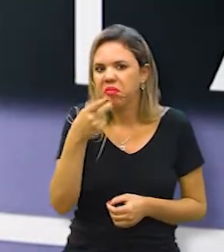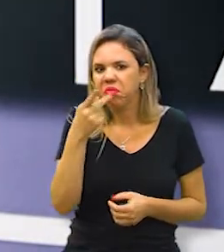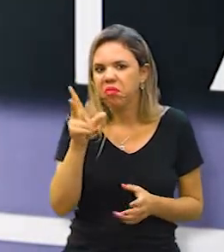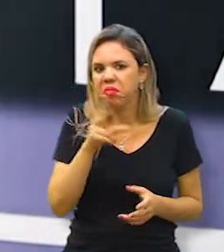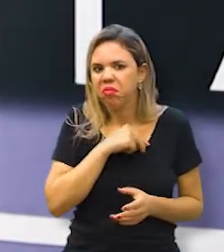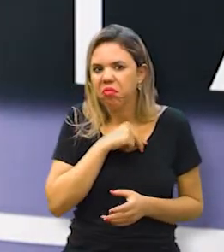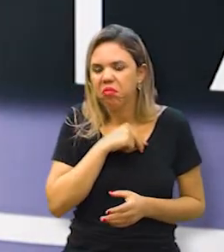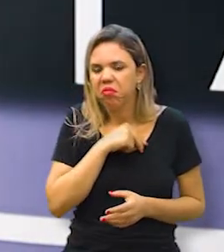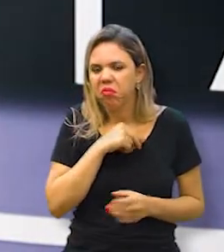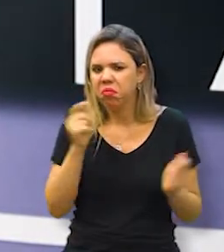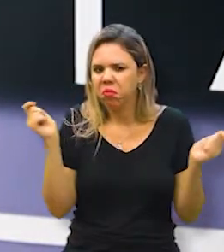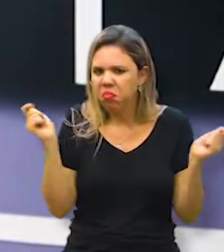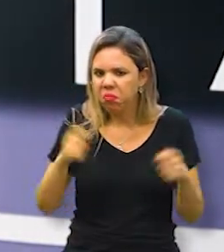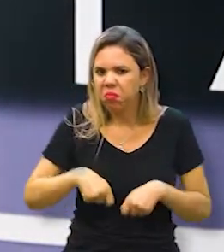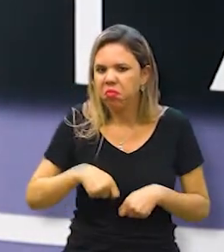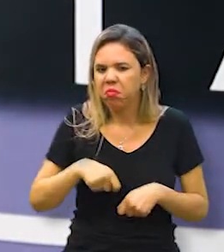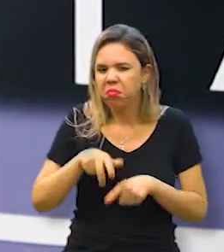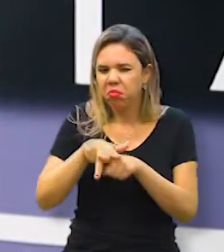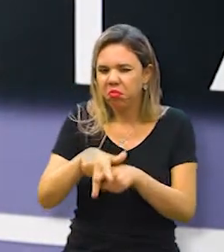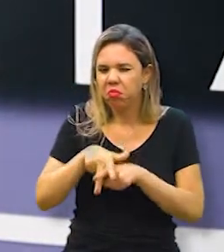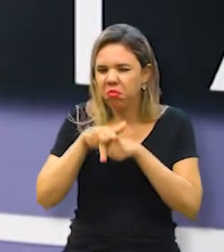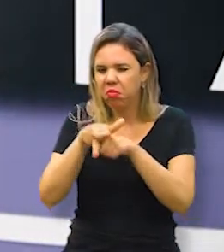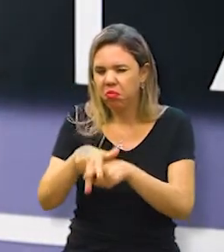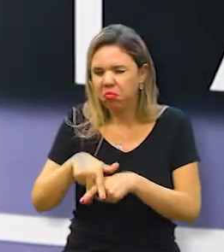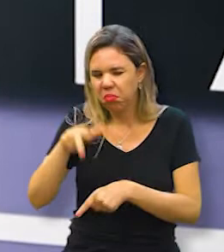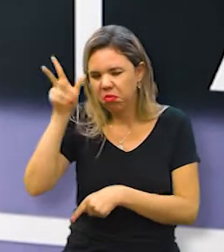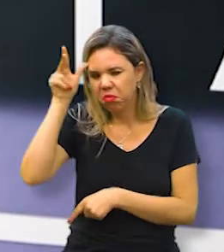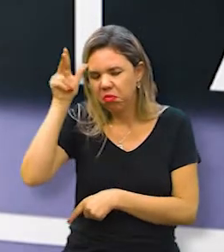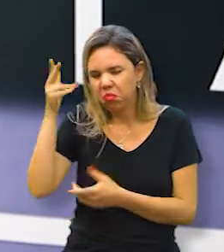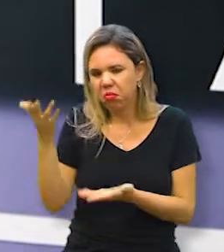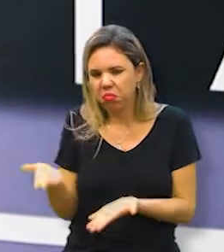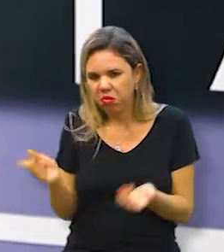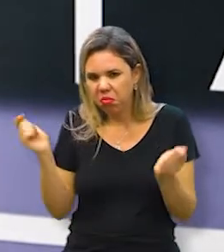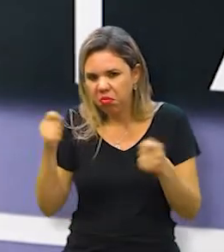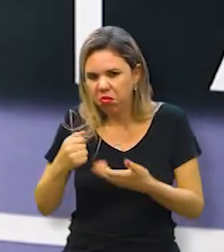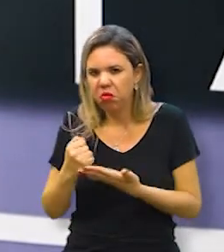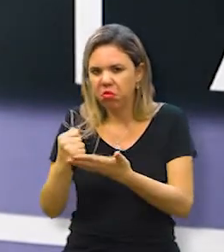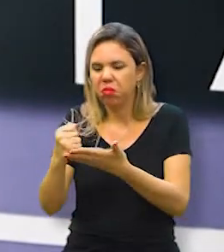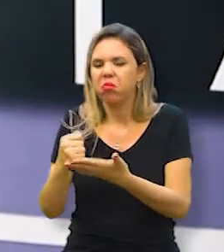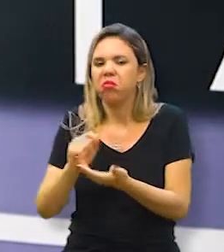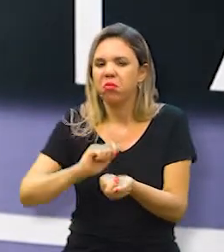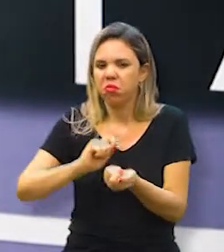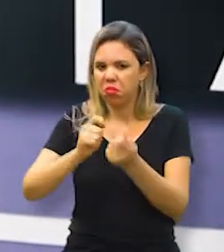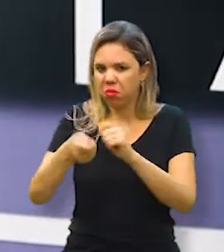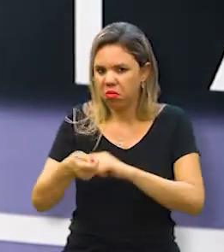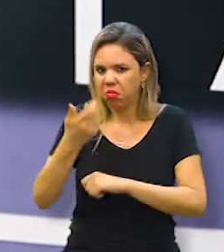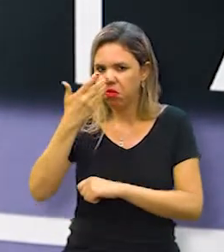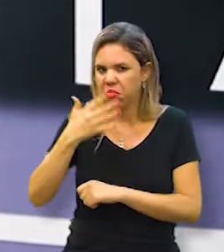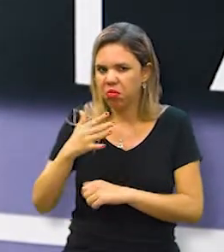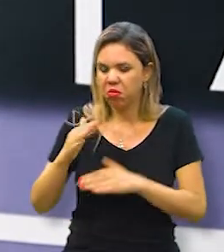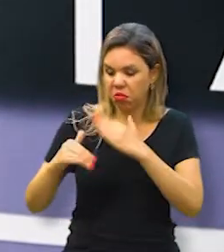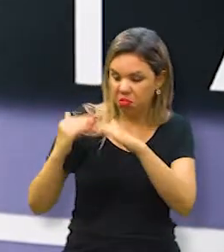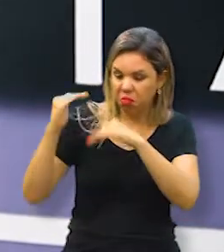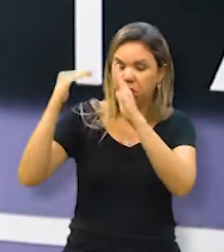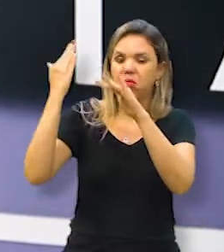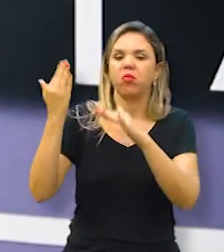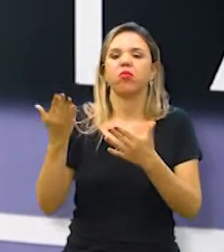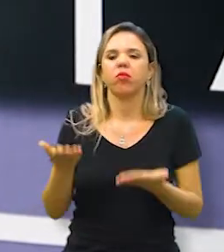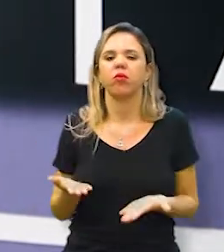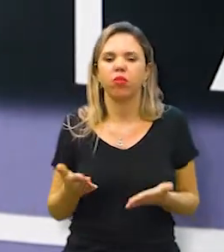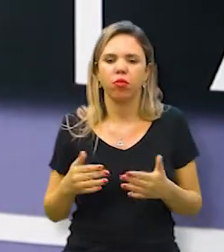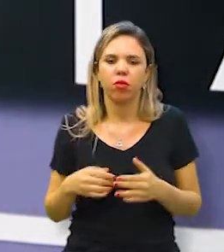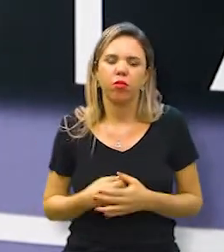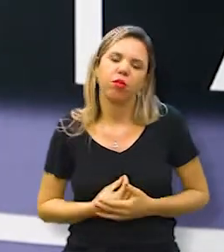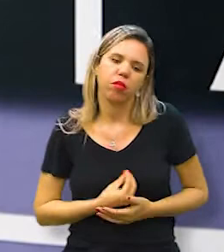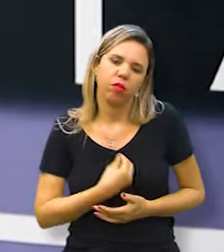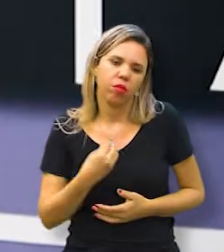sobre esse poder do cavalo, né? Em ser capaz de ajudar na reabilitação de uma criança, desse